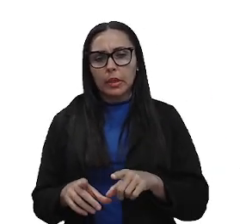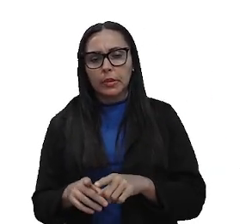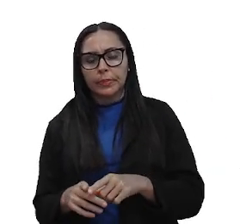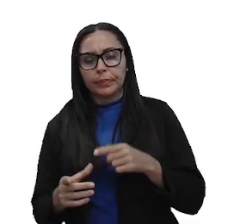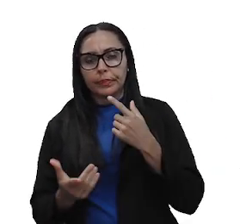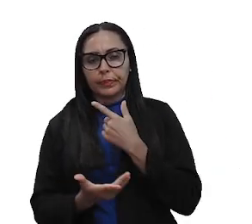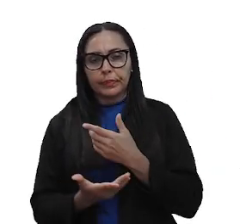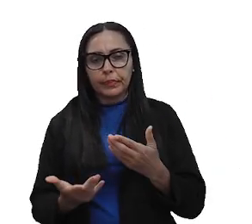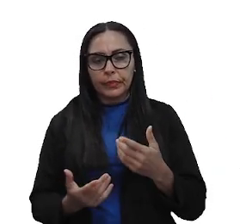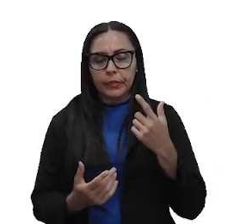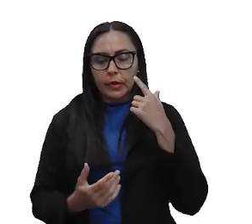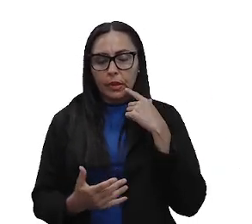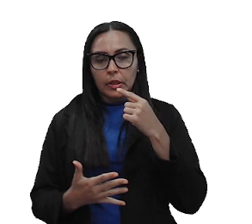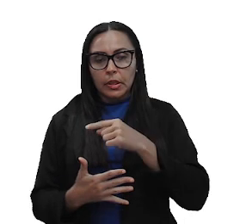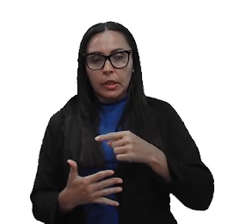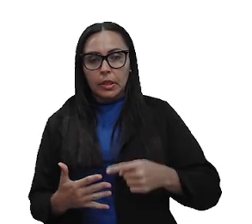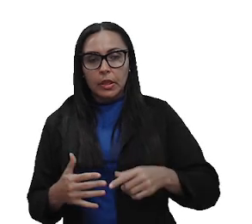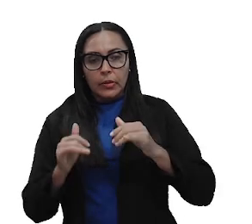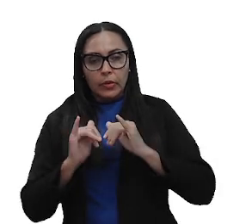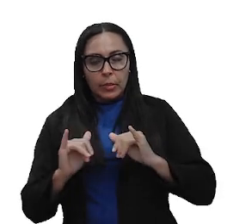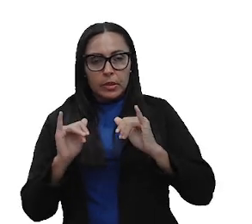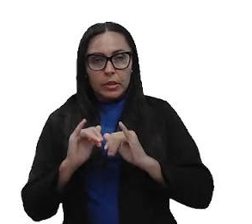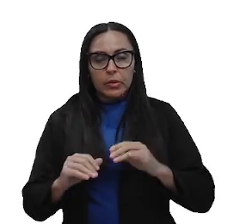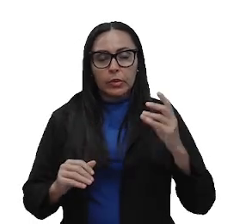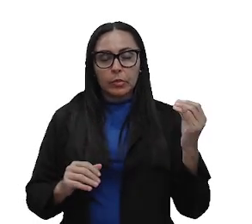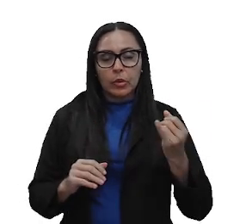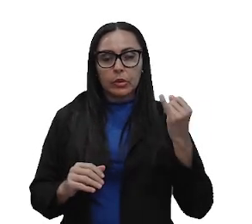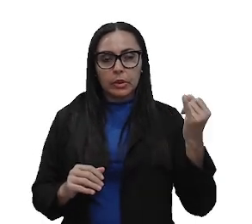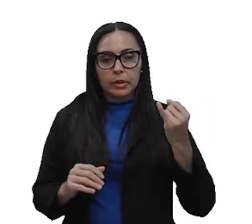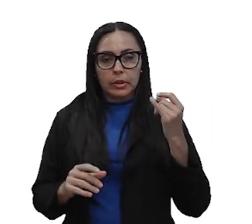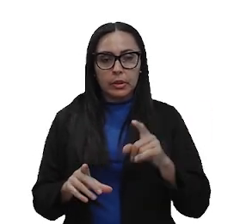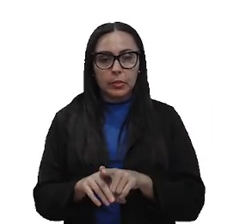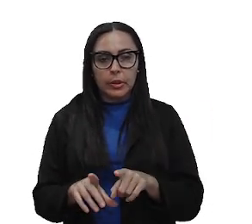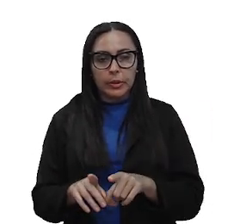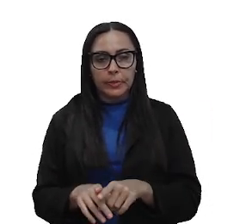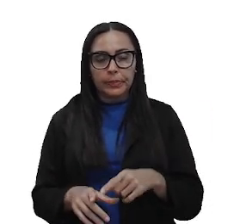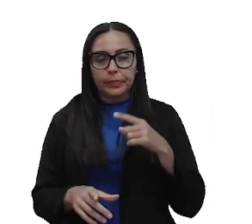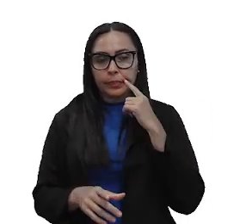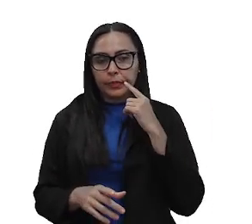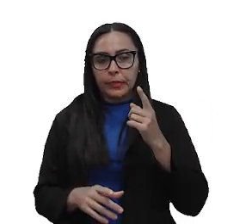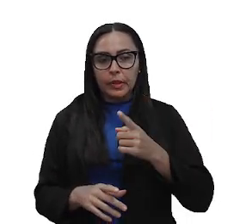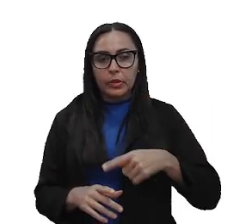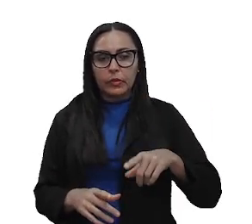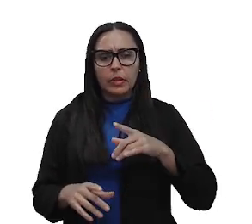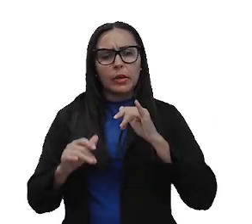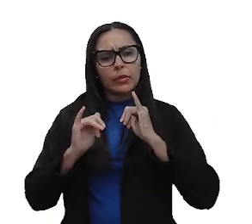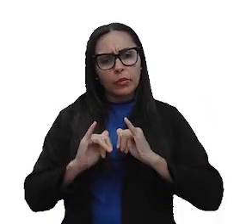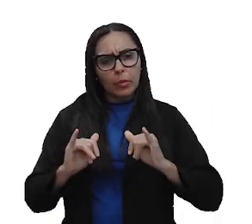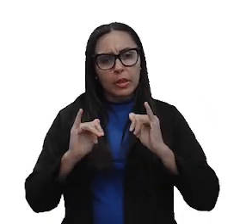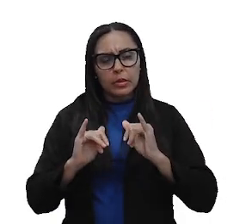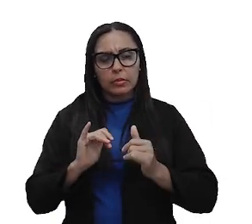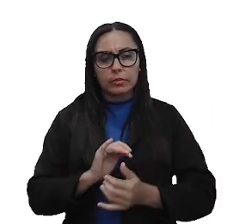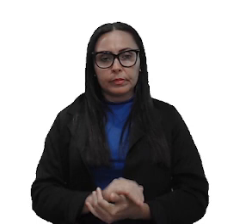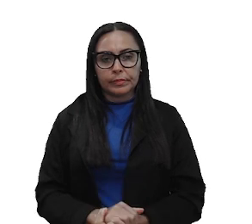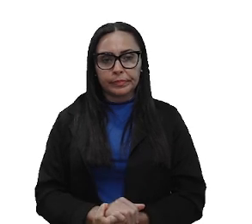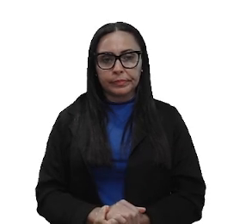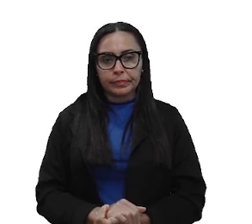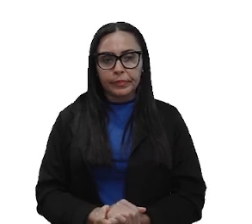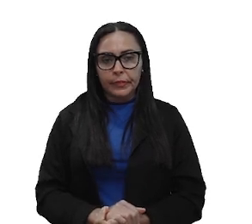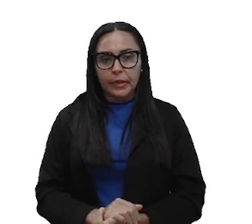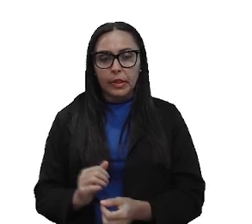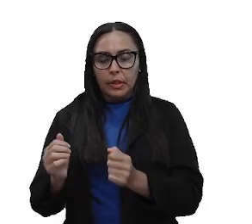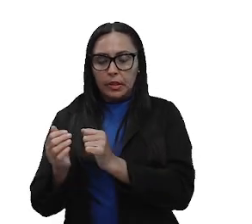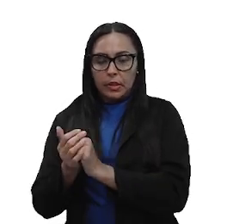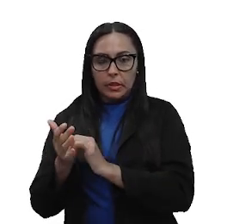necessário, que também tem informação importante que não cabem nesse e-book, e aí eu trago essa informação no podcast. A atividade